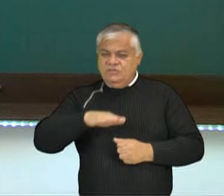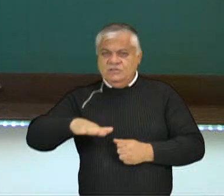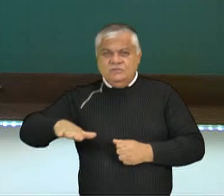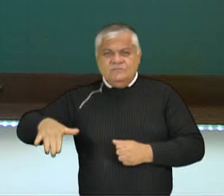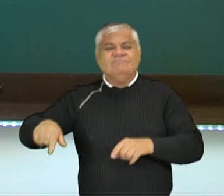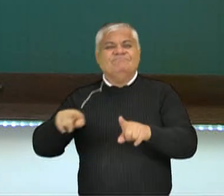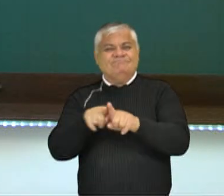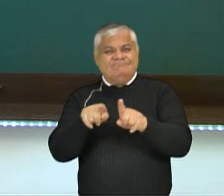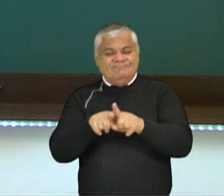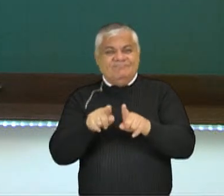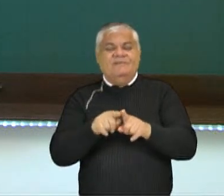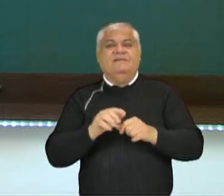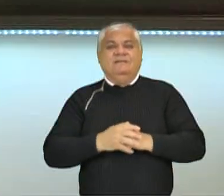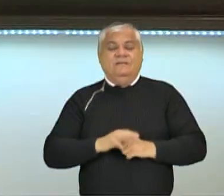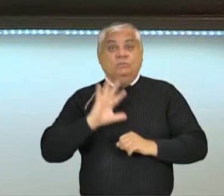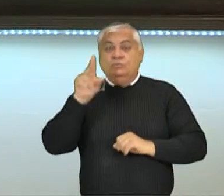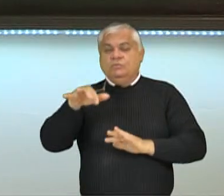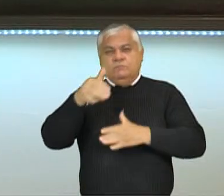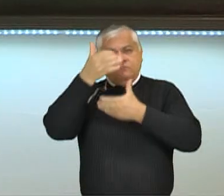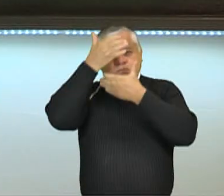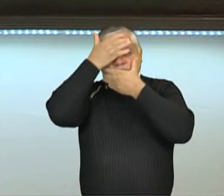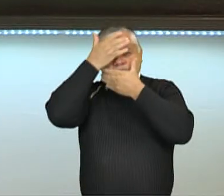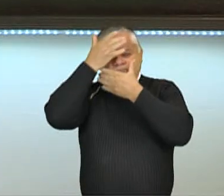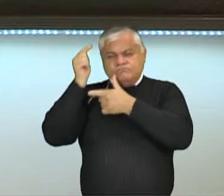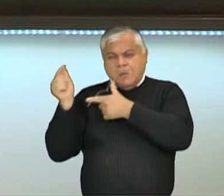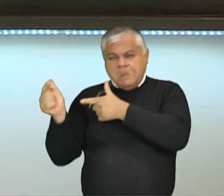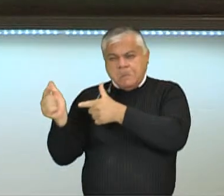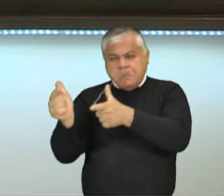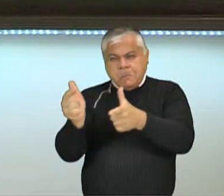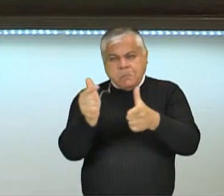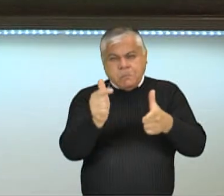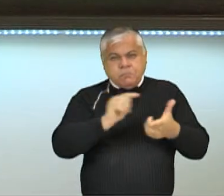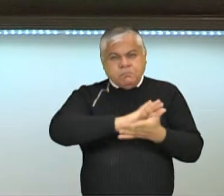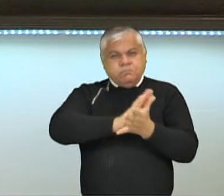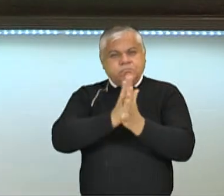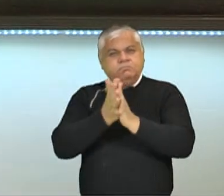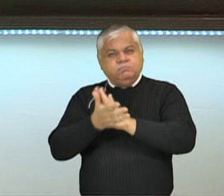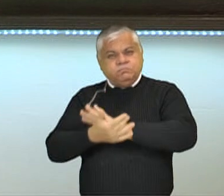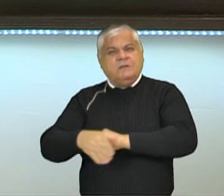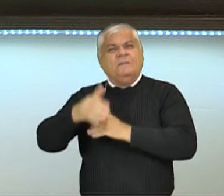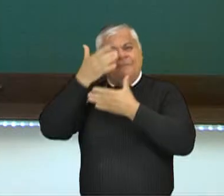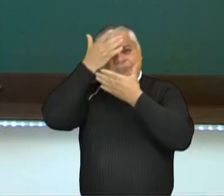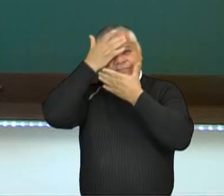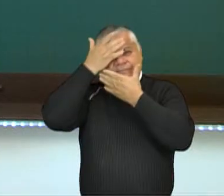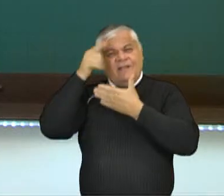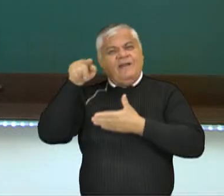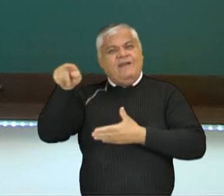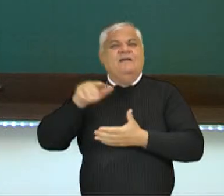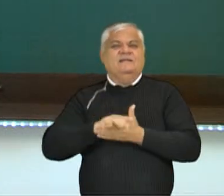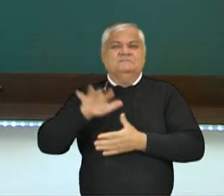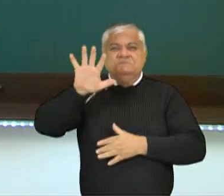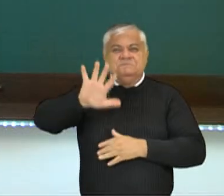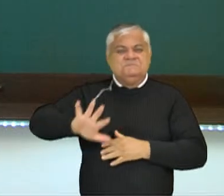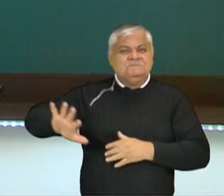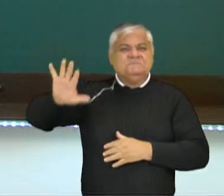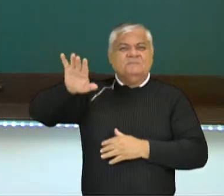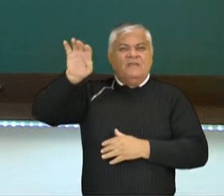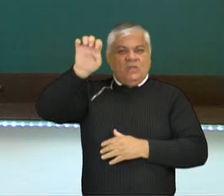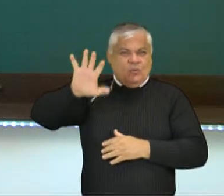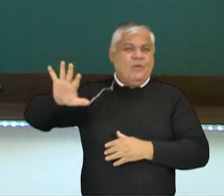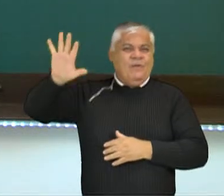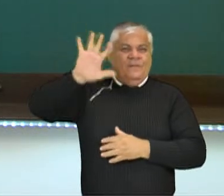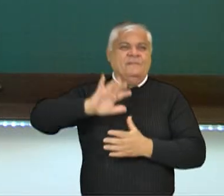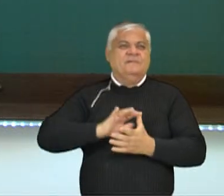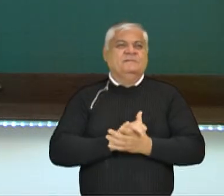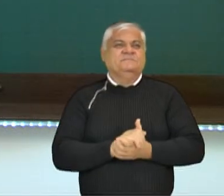crianças muçulmanas. O ataque aos muçulmanos, que é uma, na região ali, era uma prática